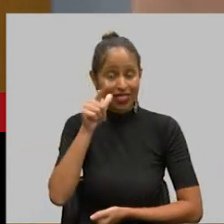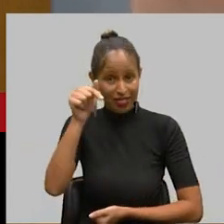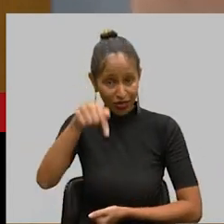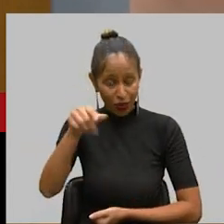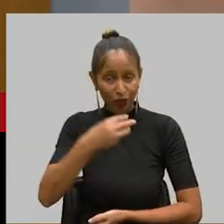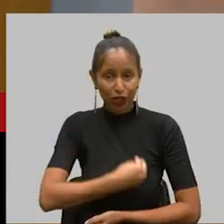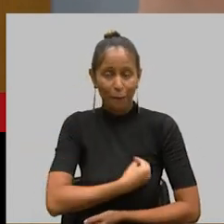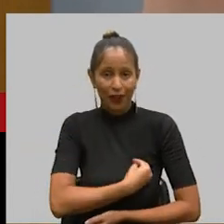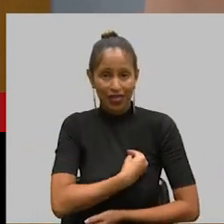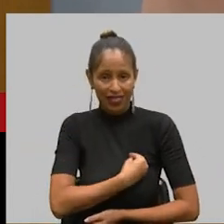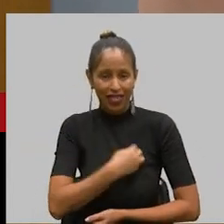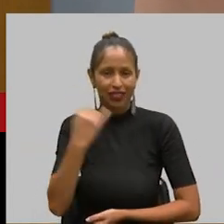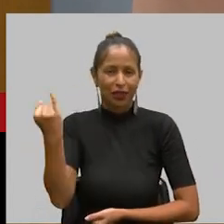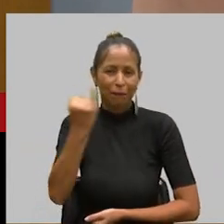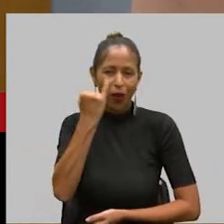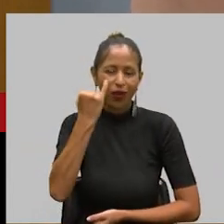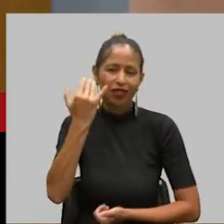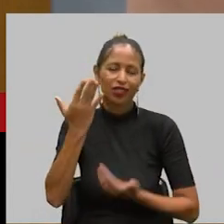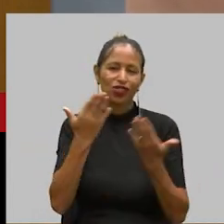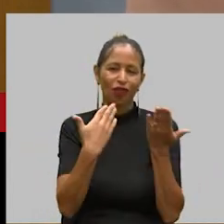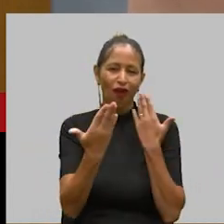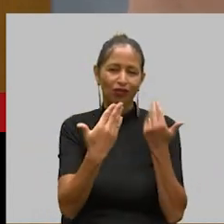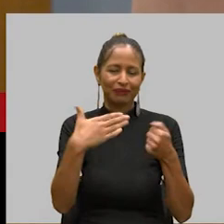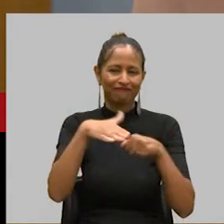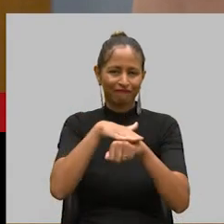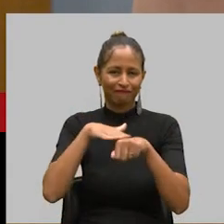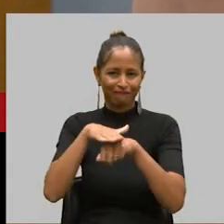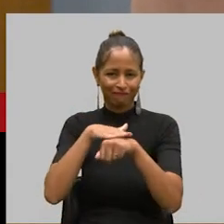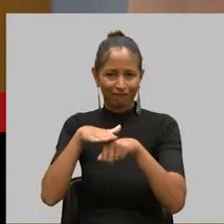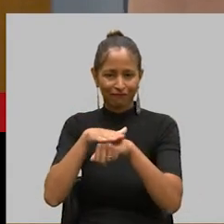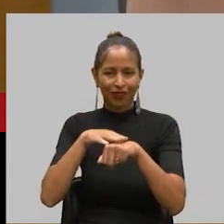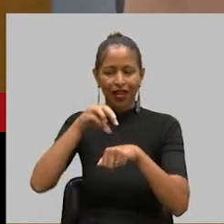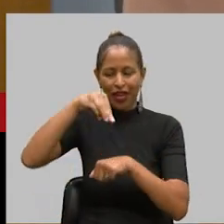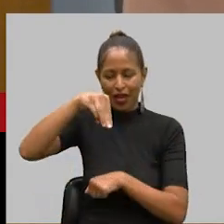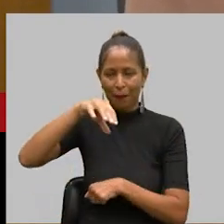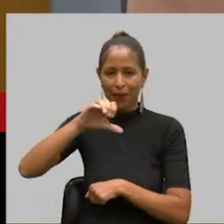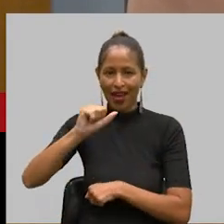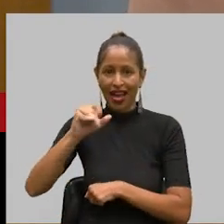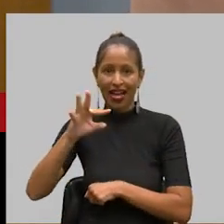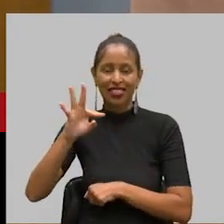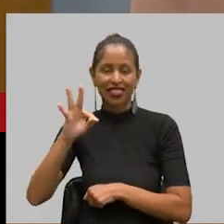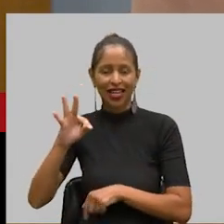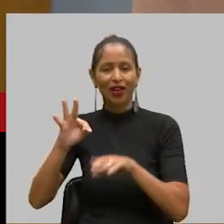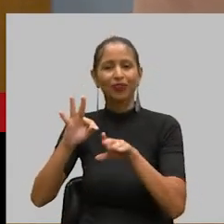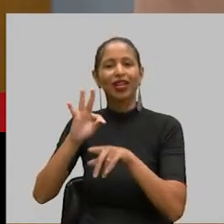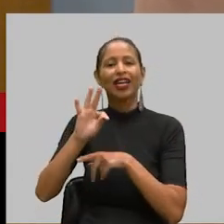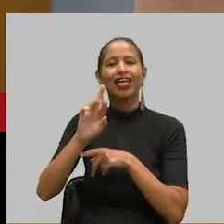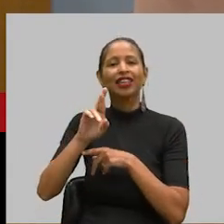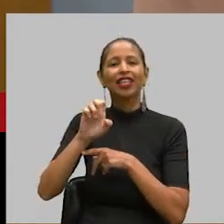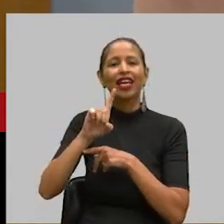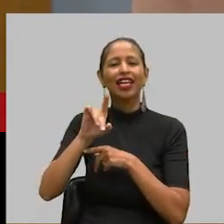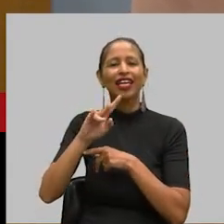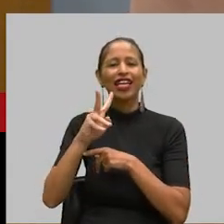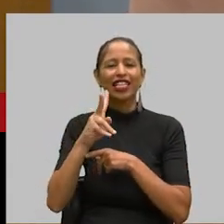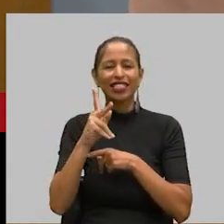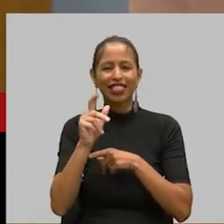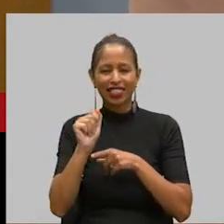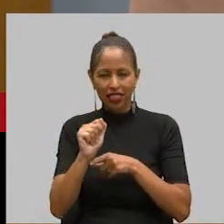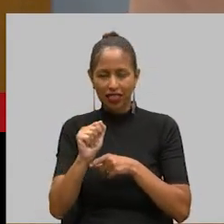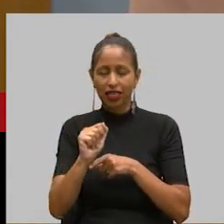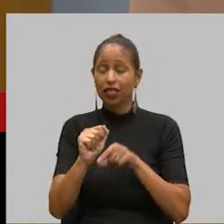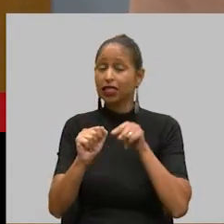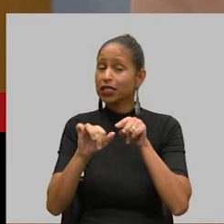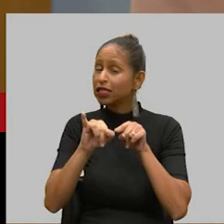presente nesse importante debate o MST na pessoa de Terezinha e sem o